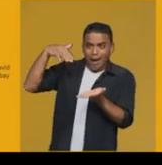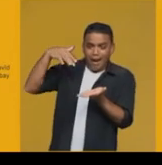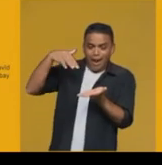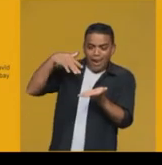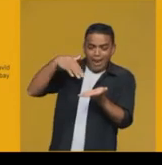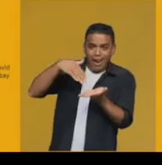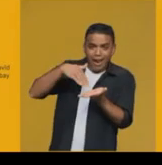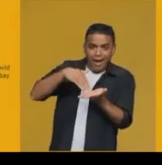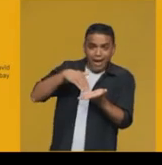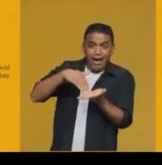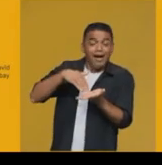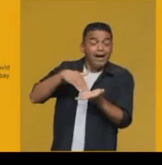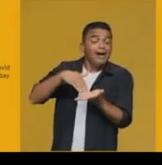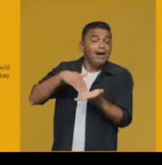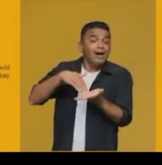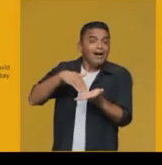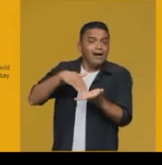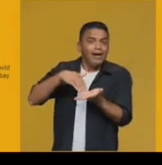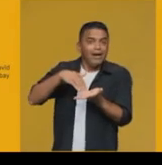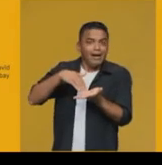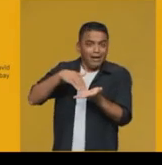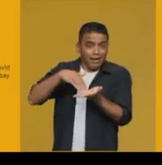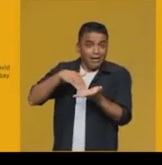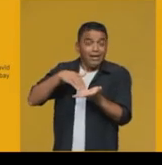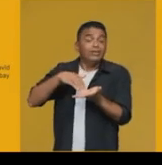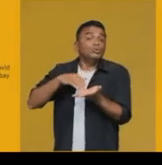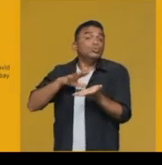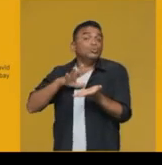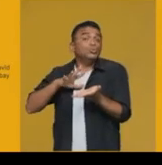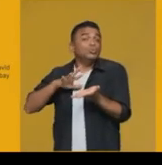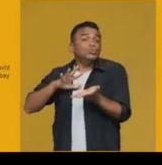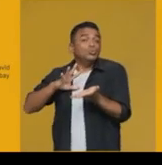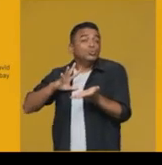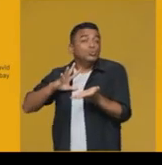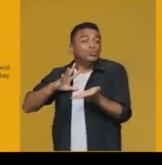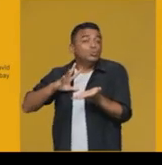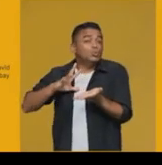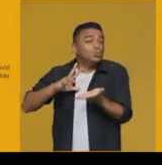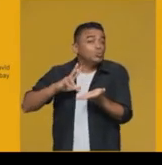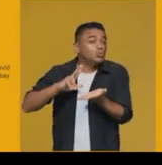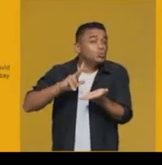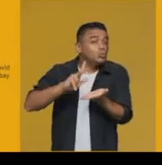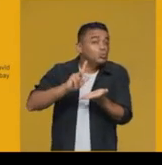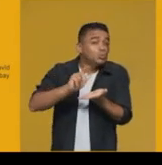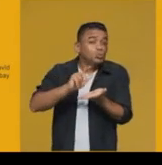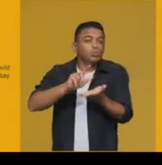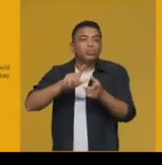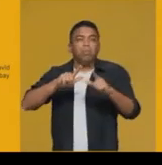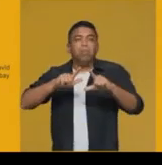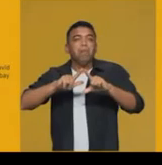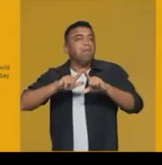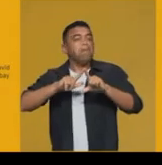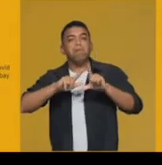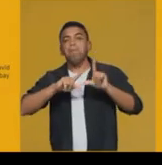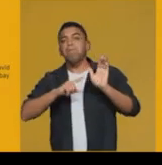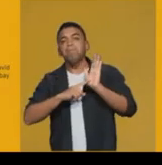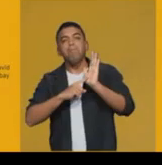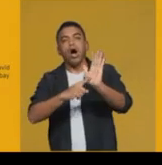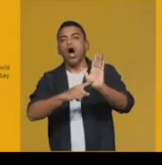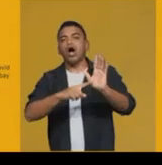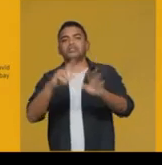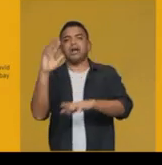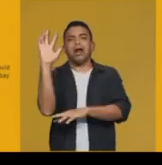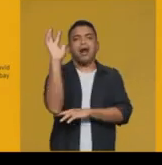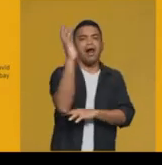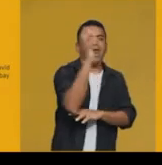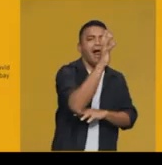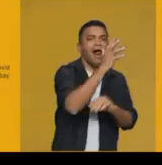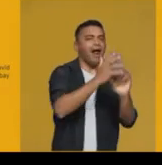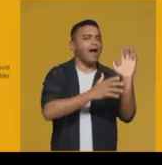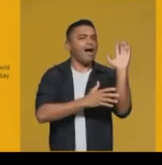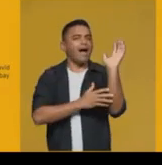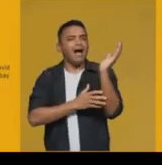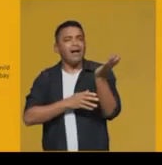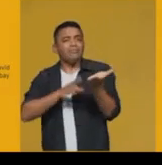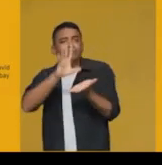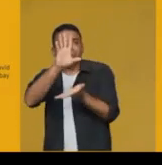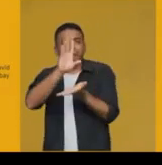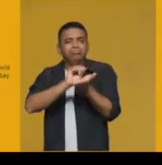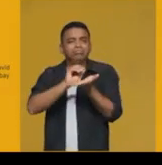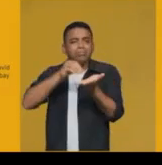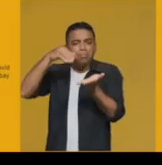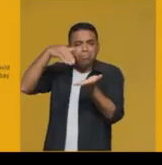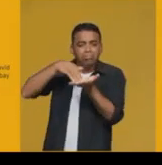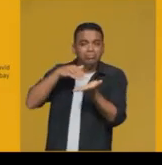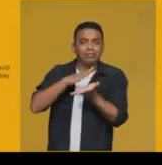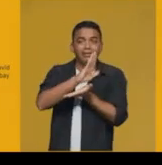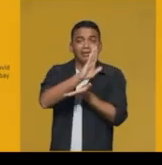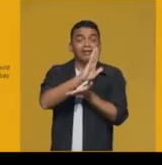especular, onde todas as superfícies elas aparecem, e nas árvores, nas nuvens,